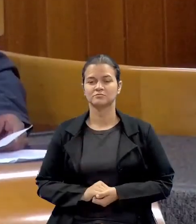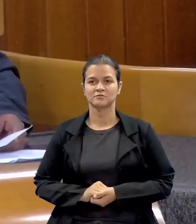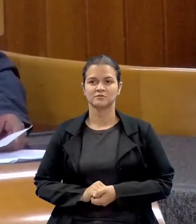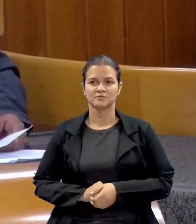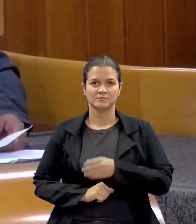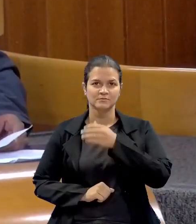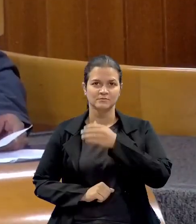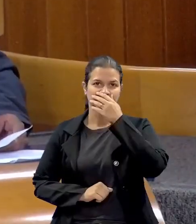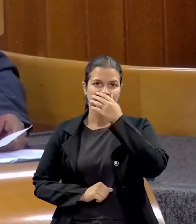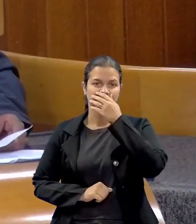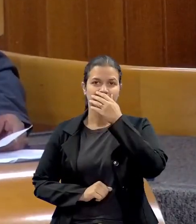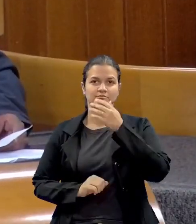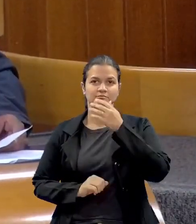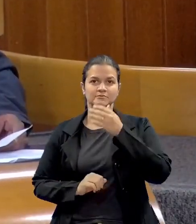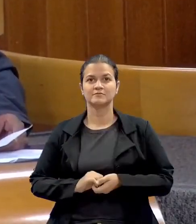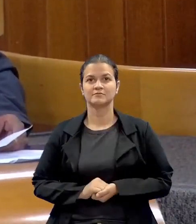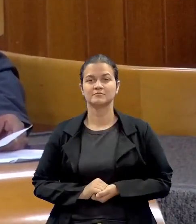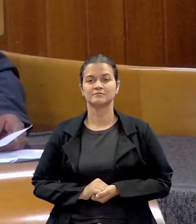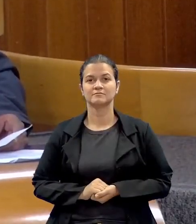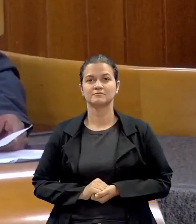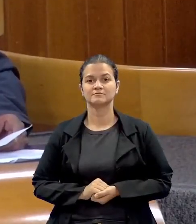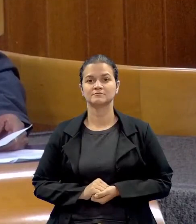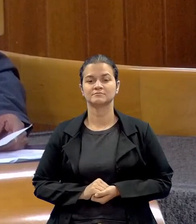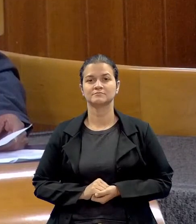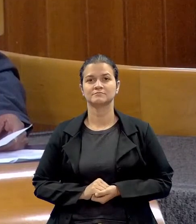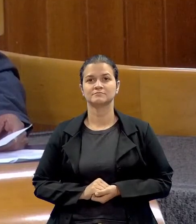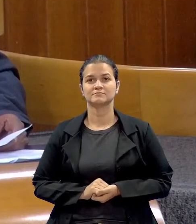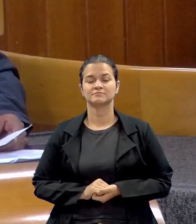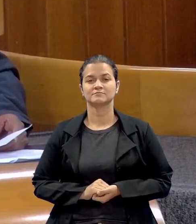Testemunhas registraram a cena. Marcos?